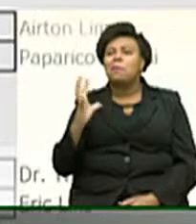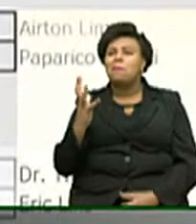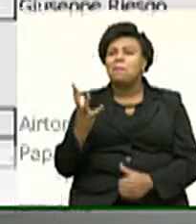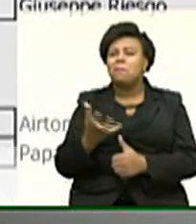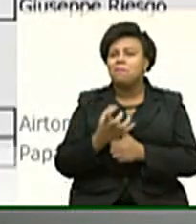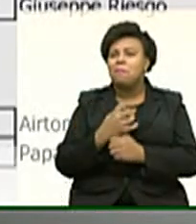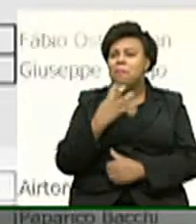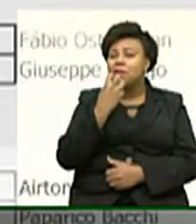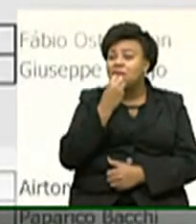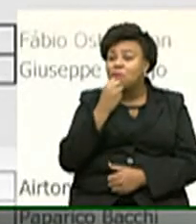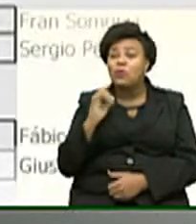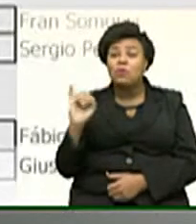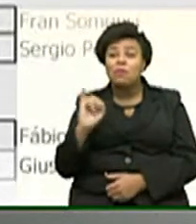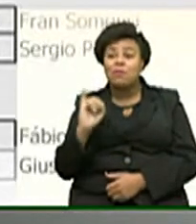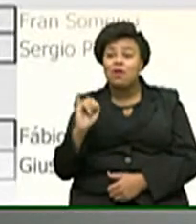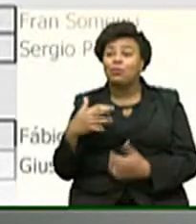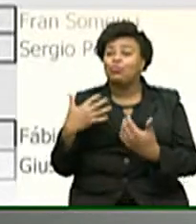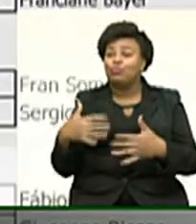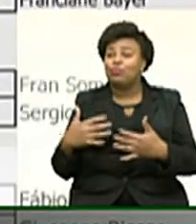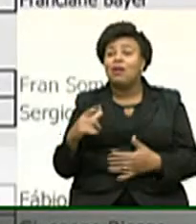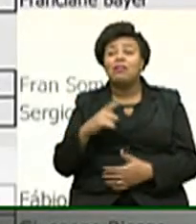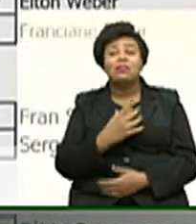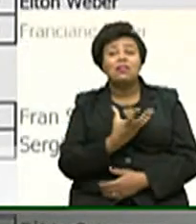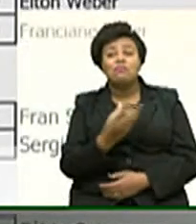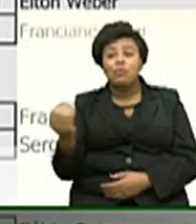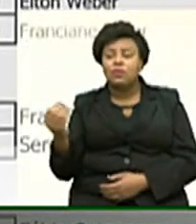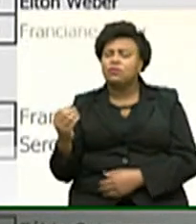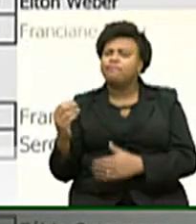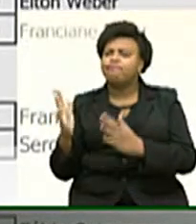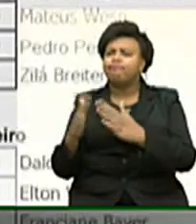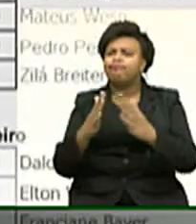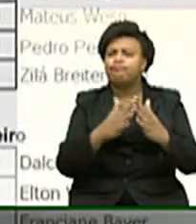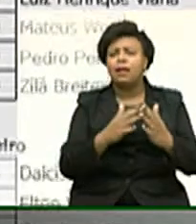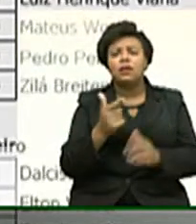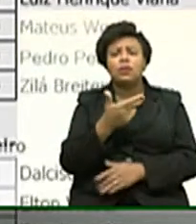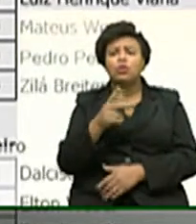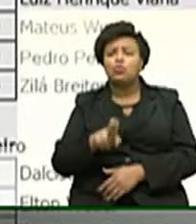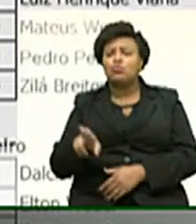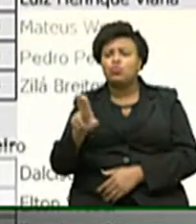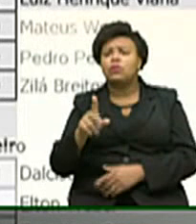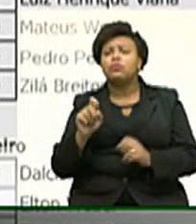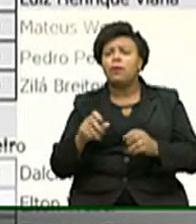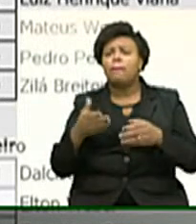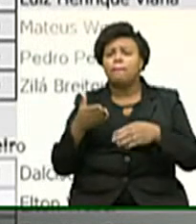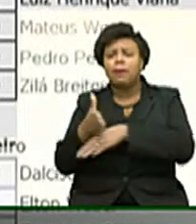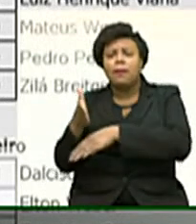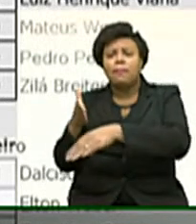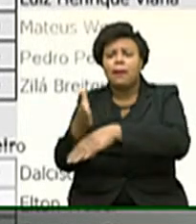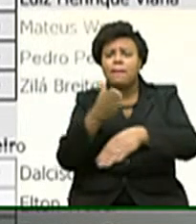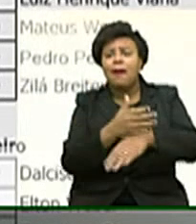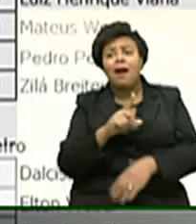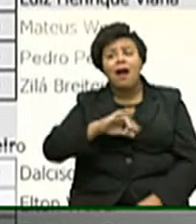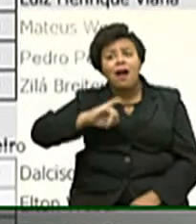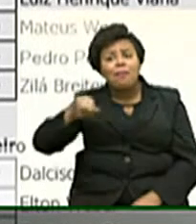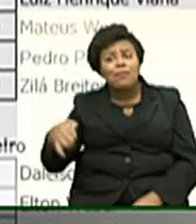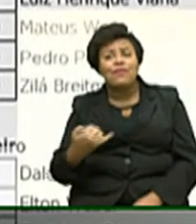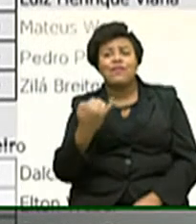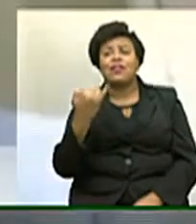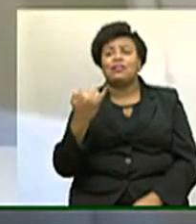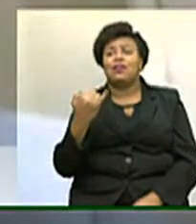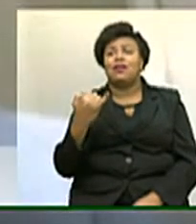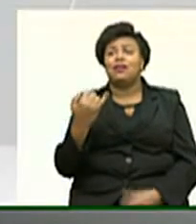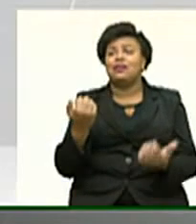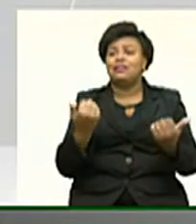muito grande, muitos imóveis sem utilização, sendo invadidos. Então, esse aproveitamento através